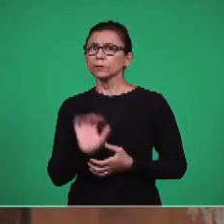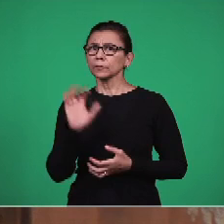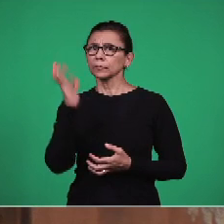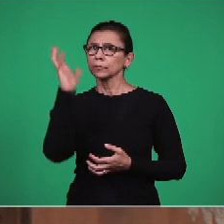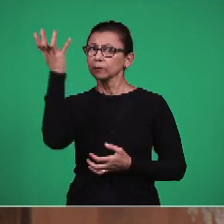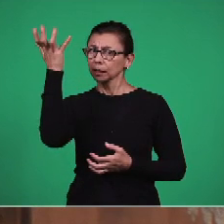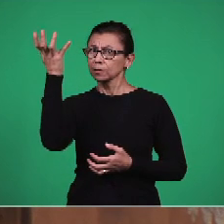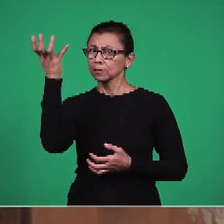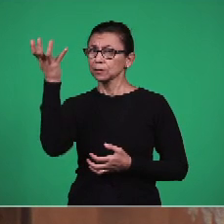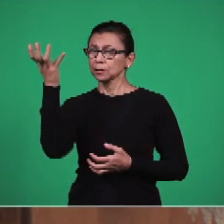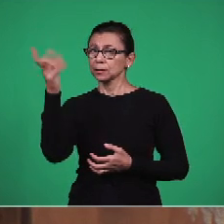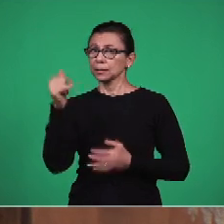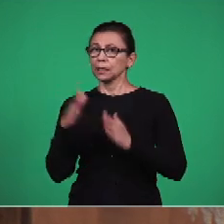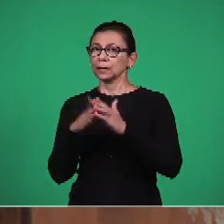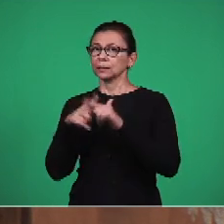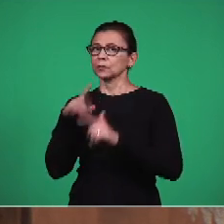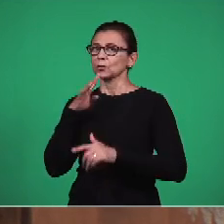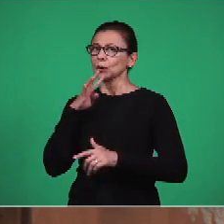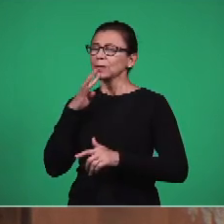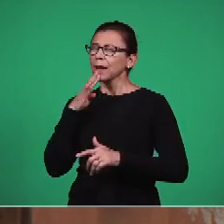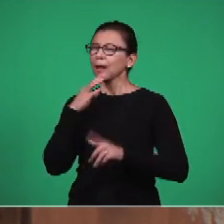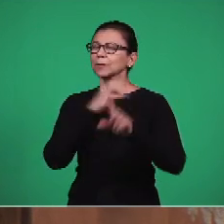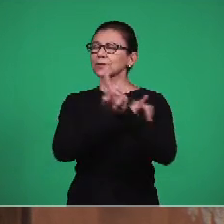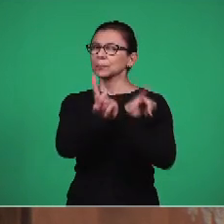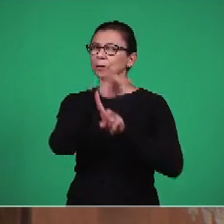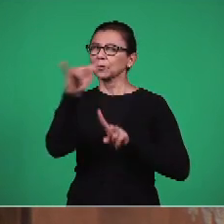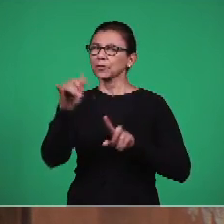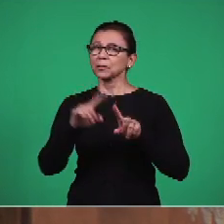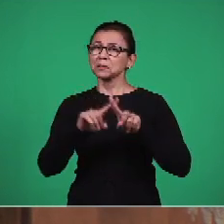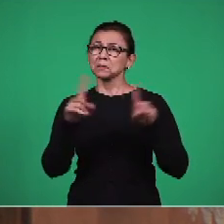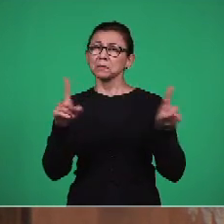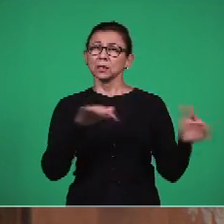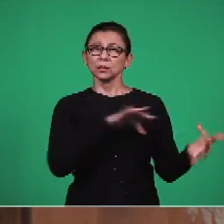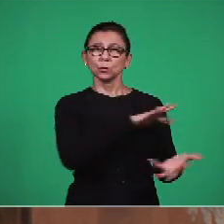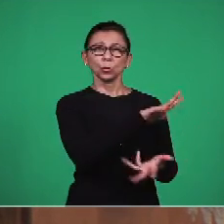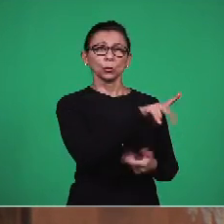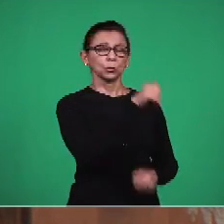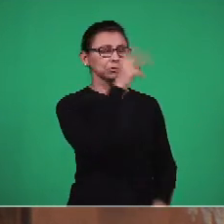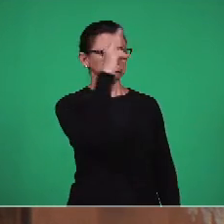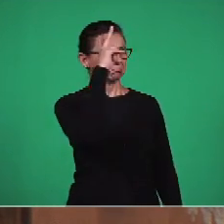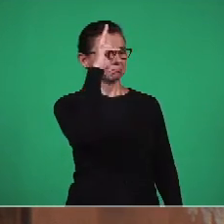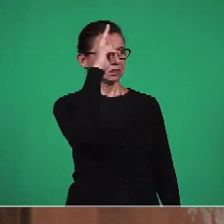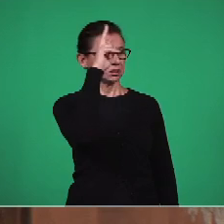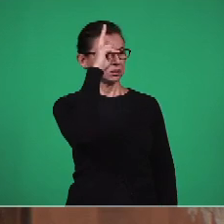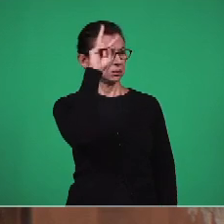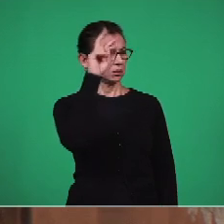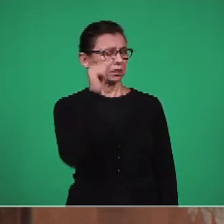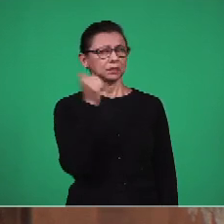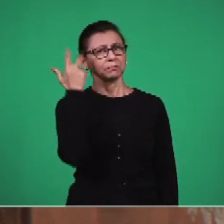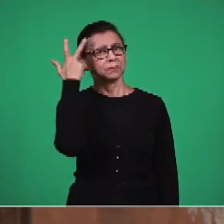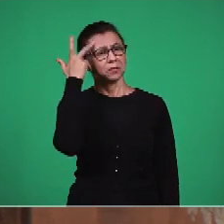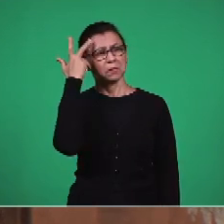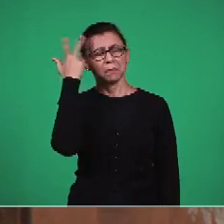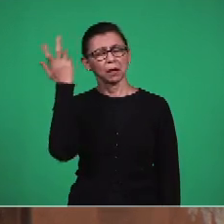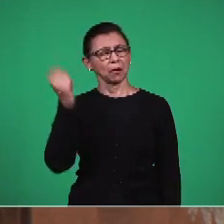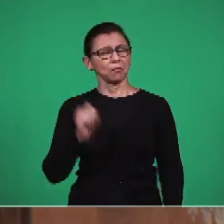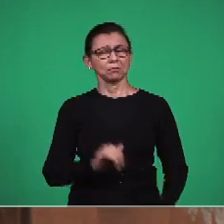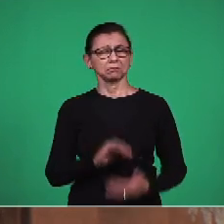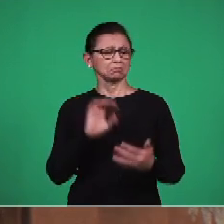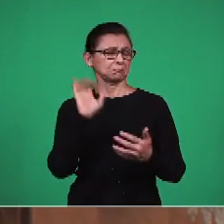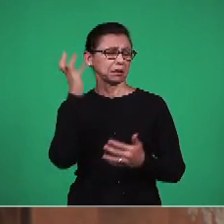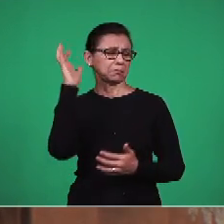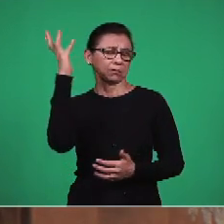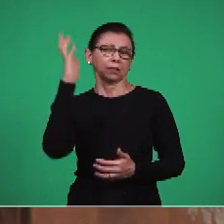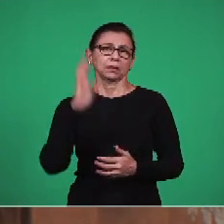nós é profético. Para o mundo é histórico, eles nem percebem. Eles veem o efeito, sofrem o efeito, mas não prestam atenção no que está acontecendo. Mas para a igreja, não. Então,